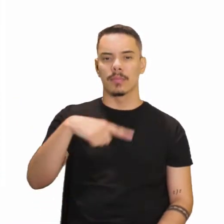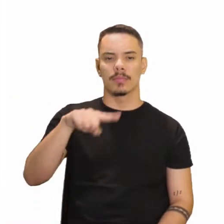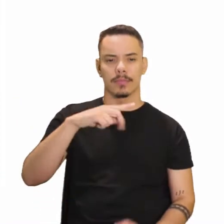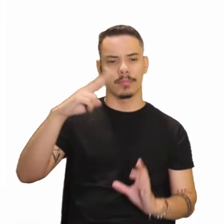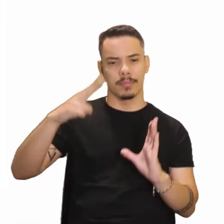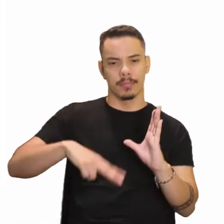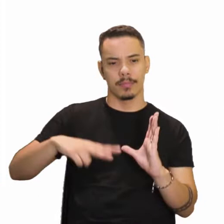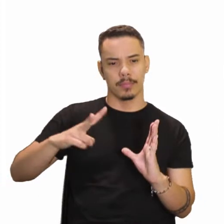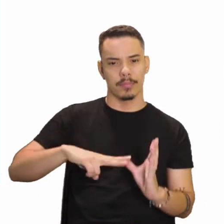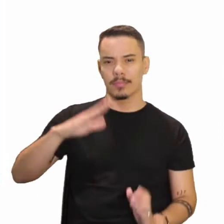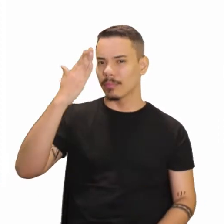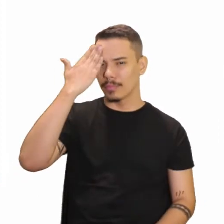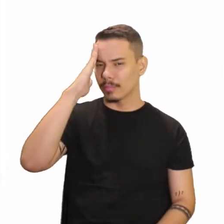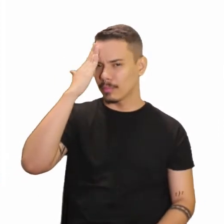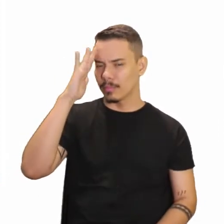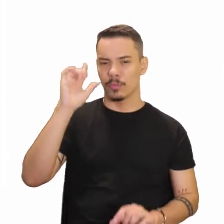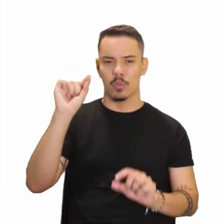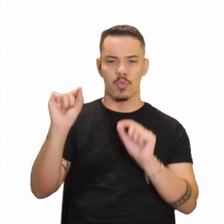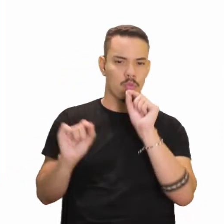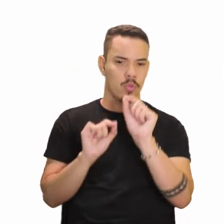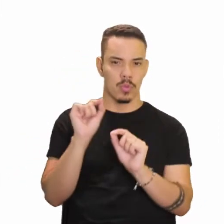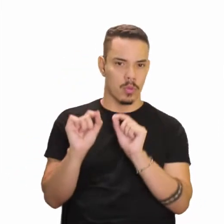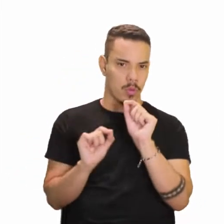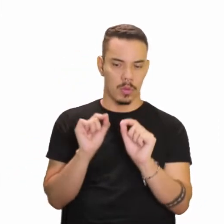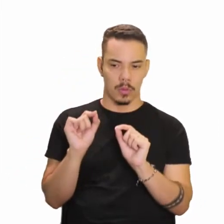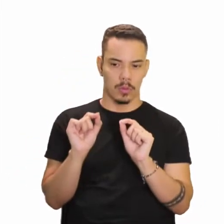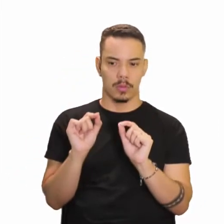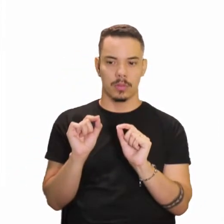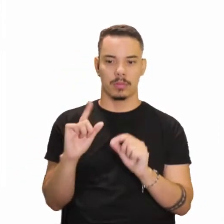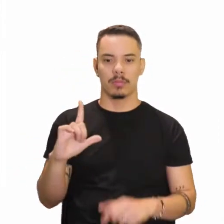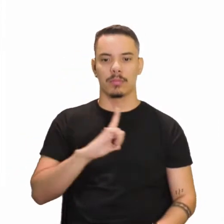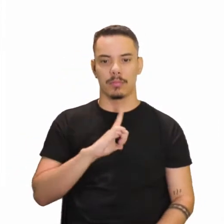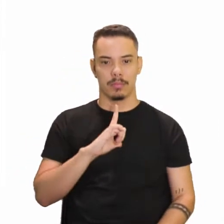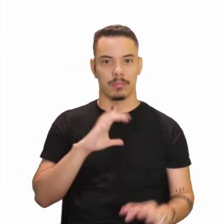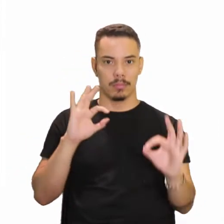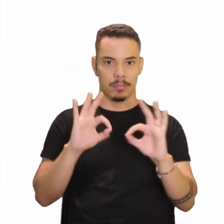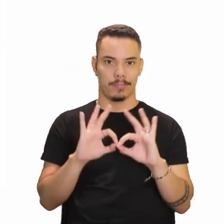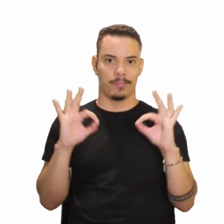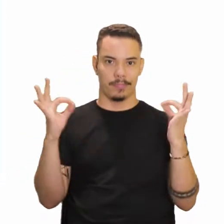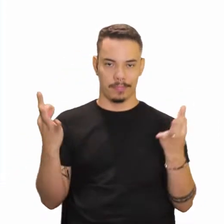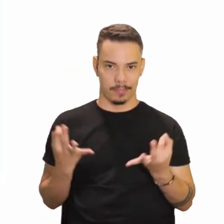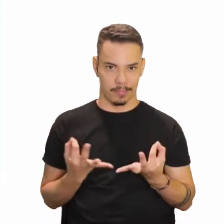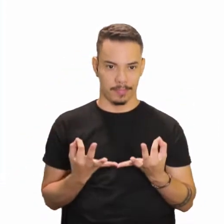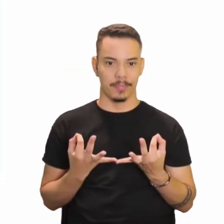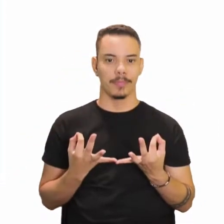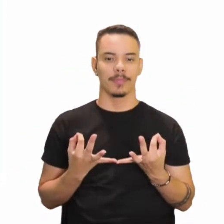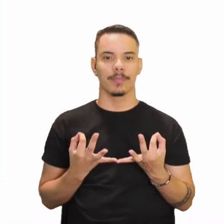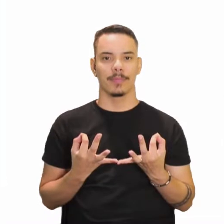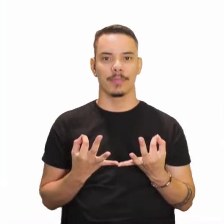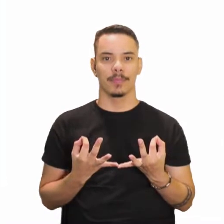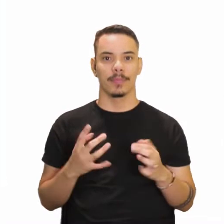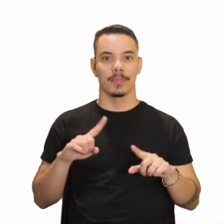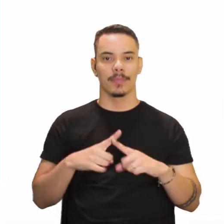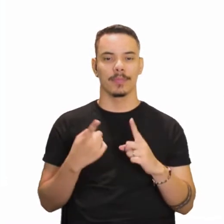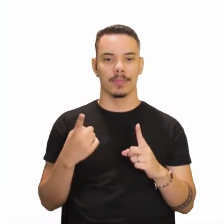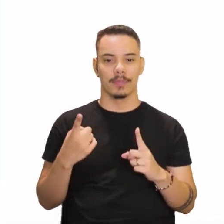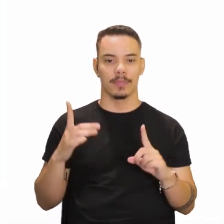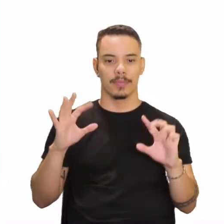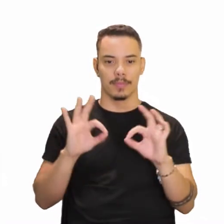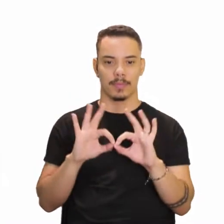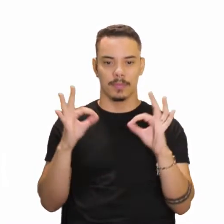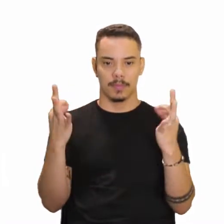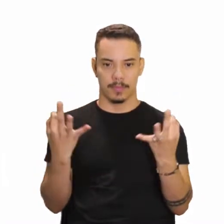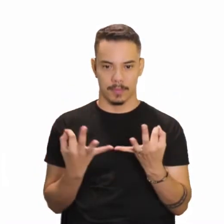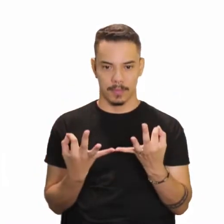faz ó aqui temos uma família a família